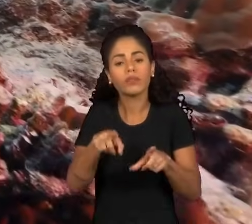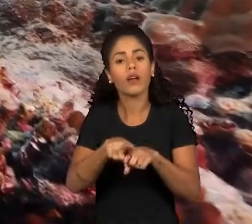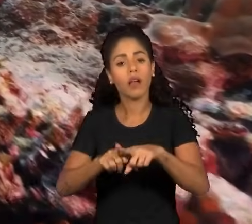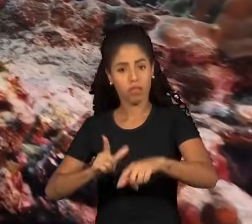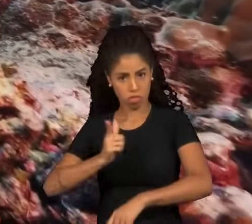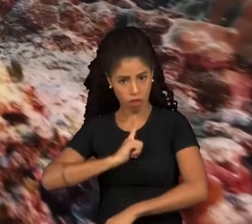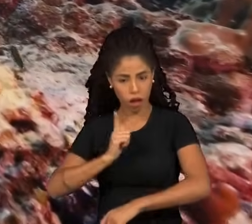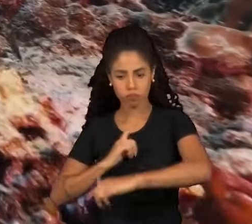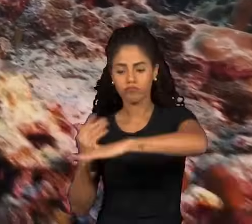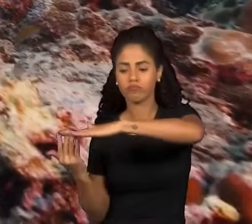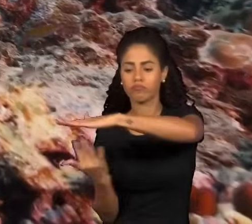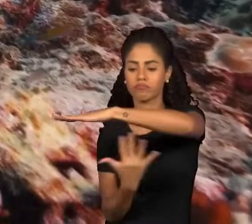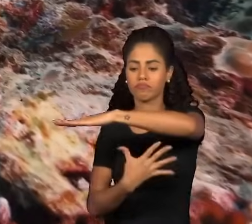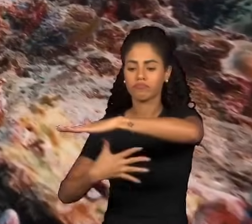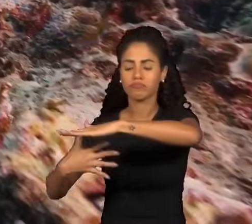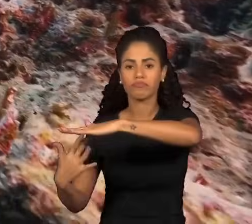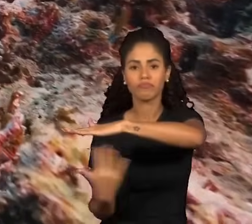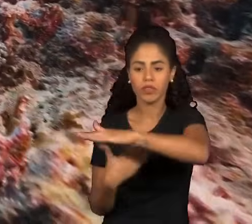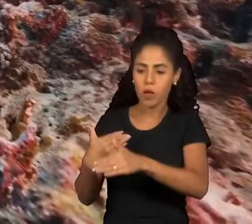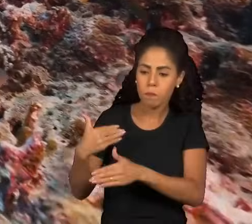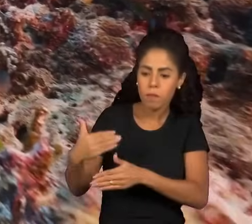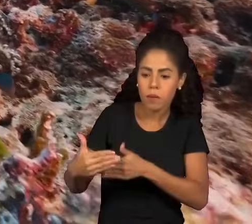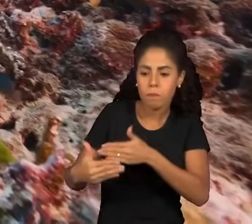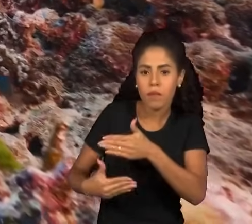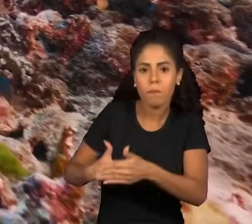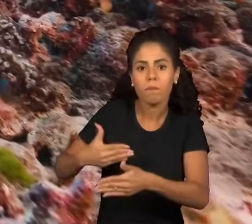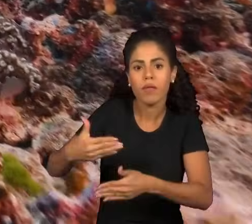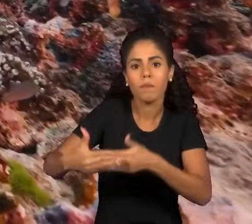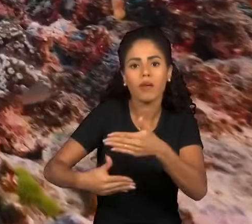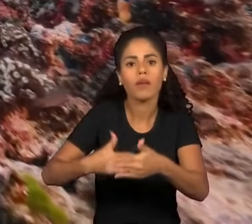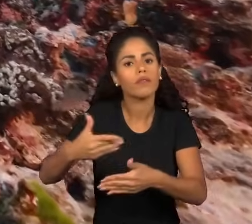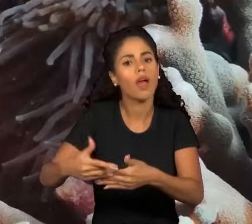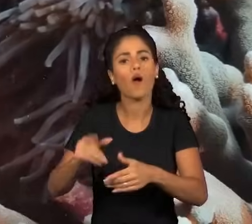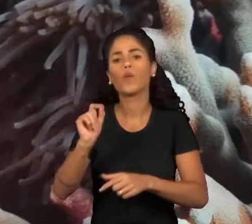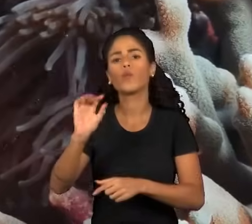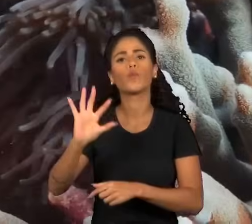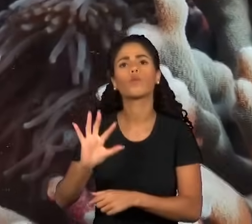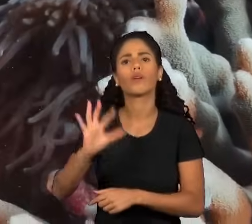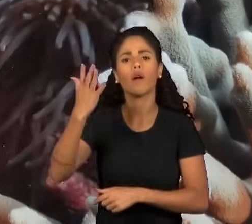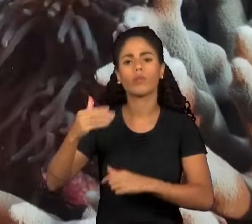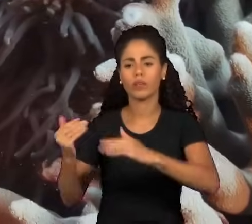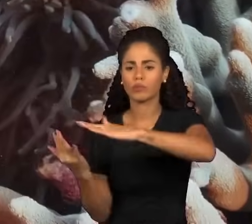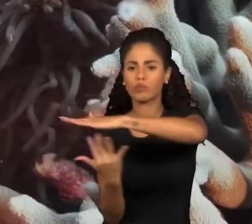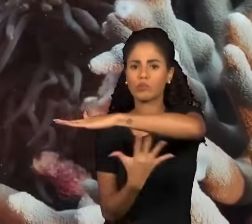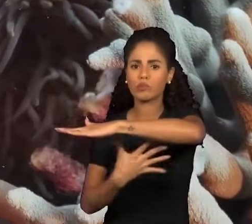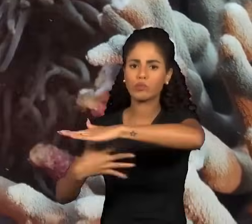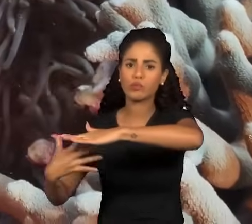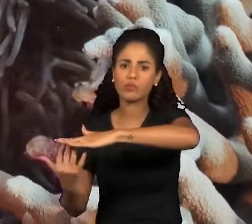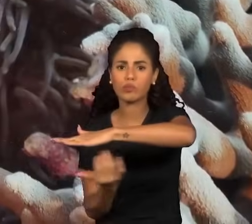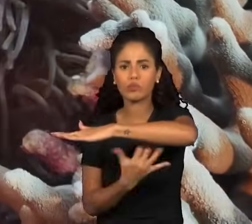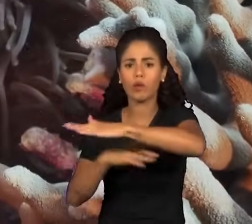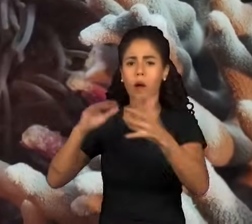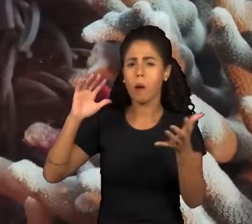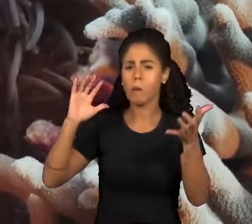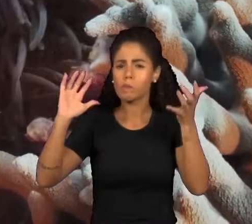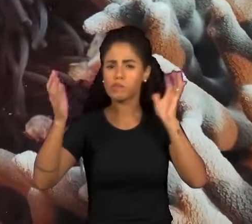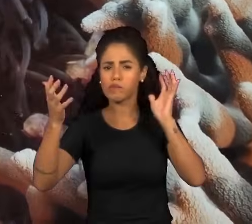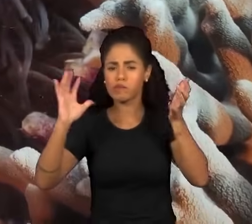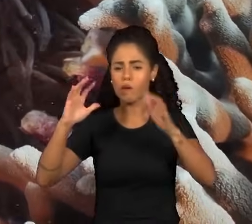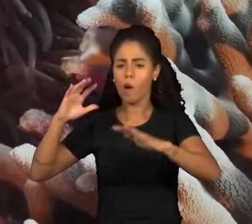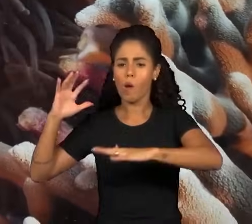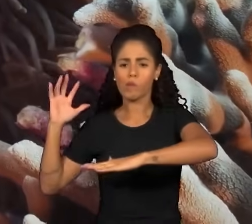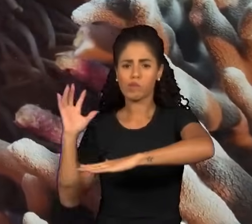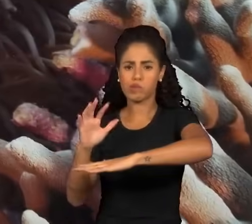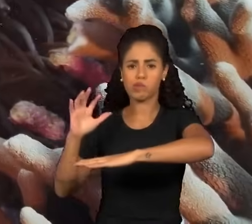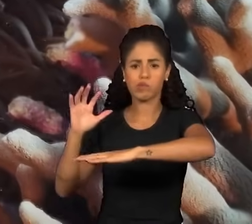de Corais está em processo de branqueamento em massa. Uma degradação provocada pelas mudanças climáticas que